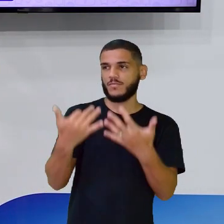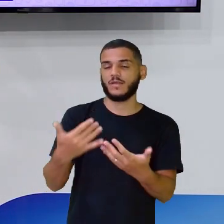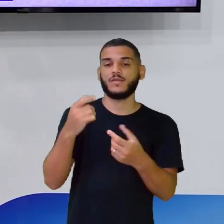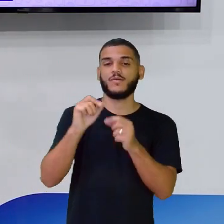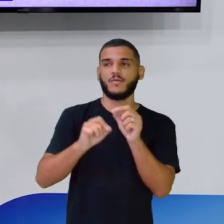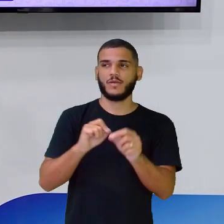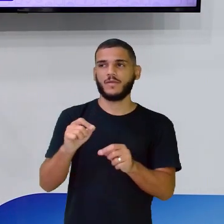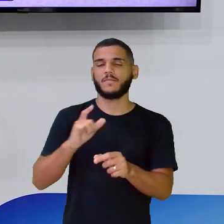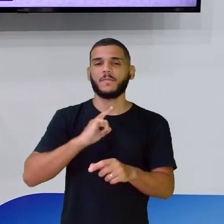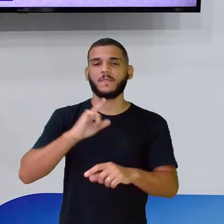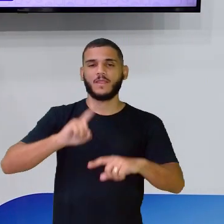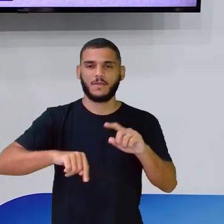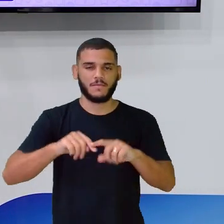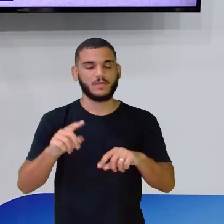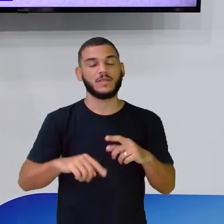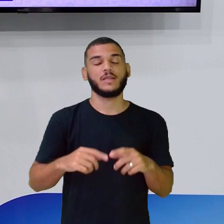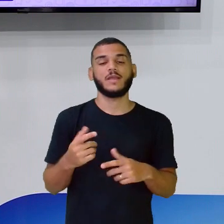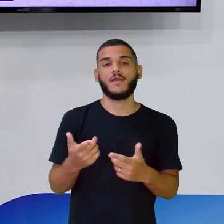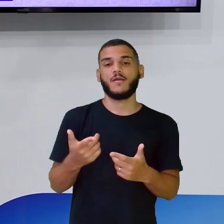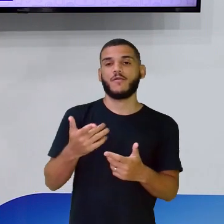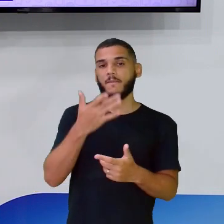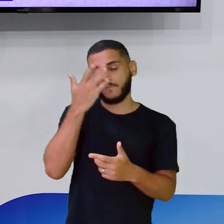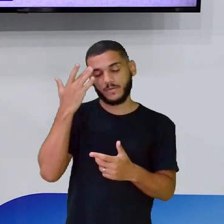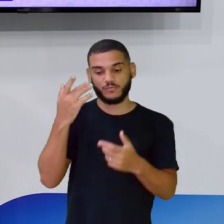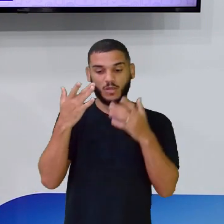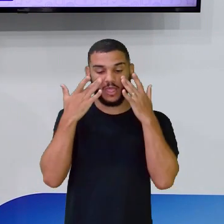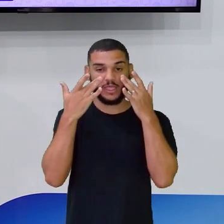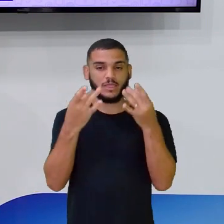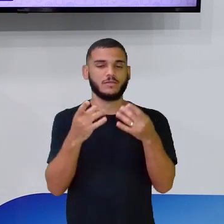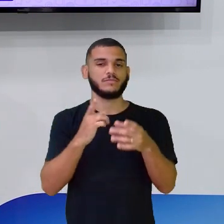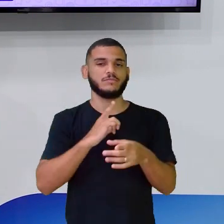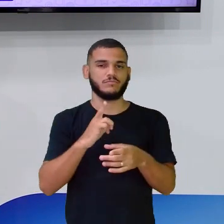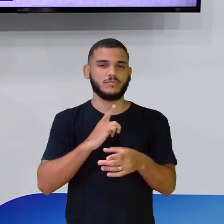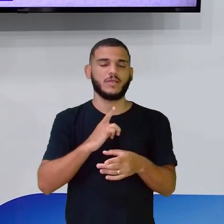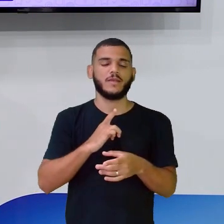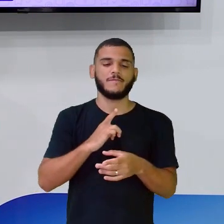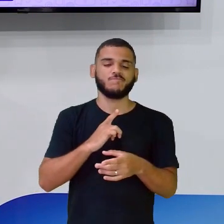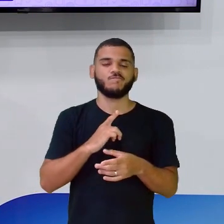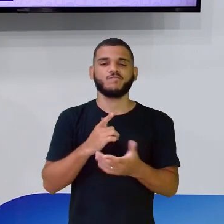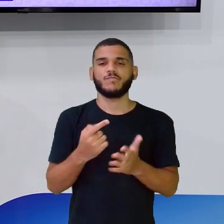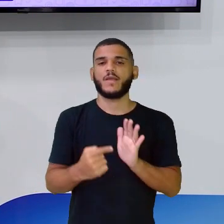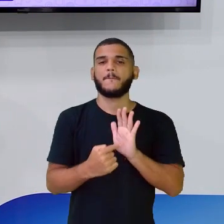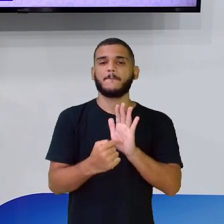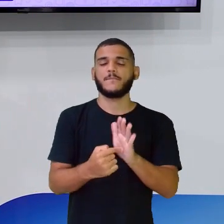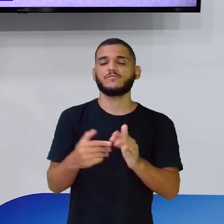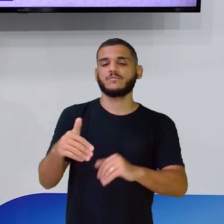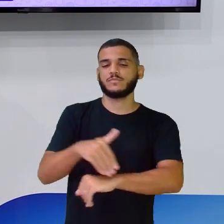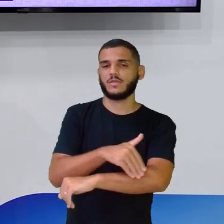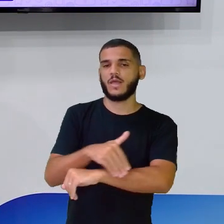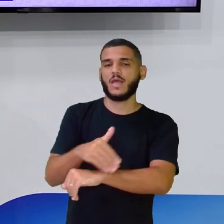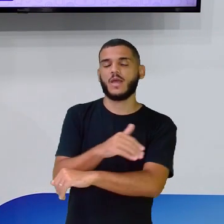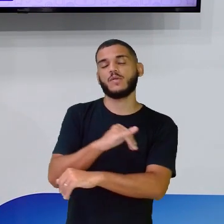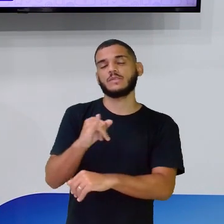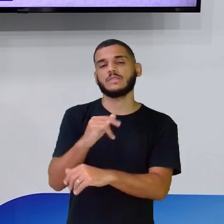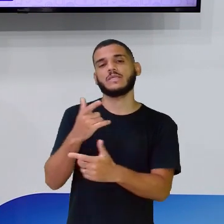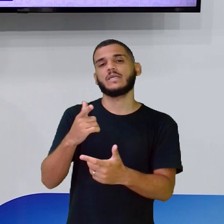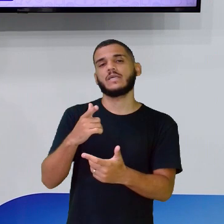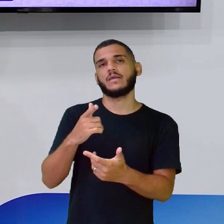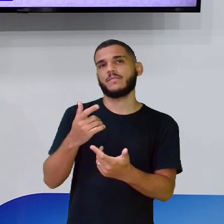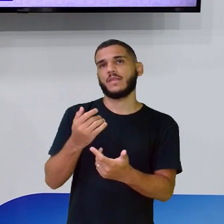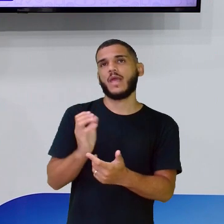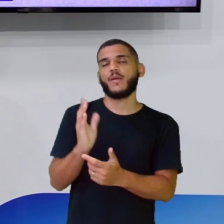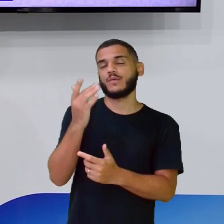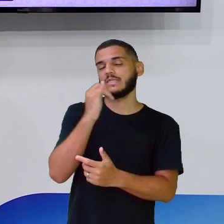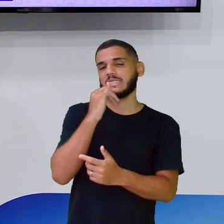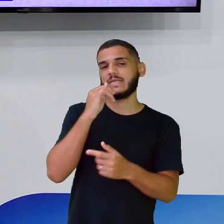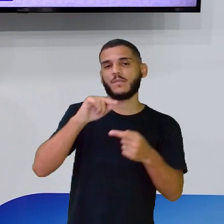daquele material de alerta, né? Ele serve para marcar, né? Quando o pneu fura, ele serve